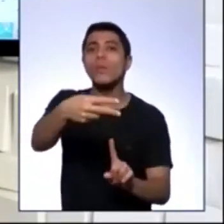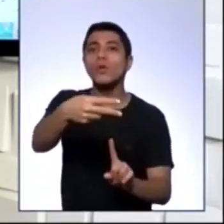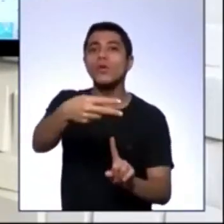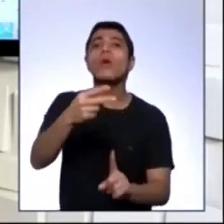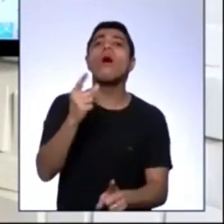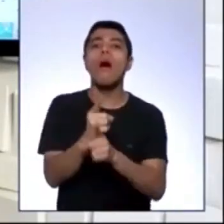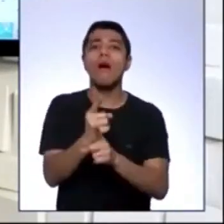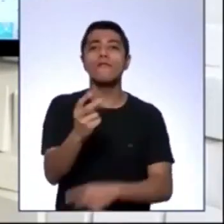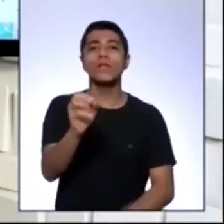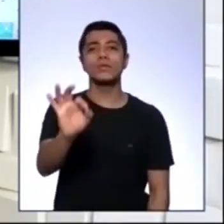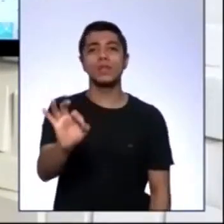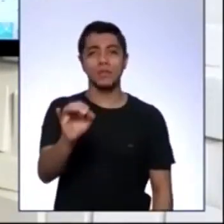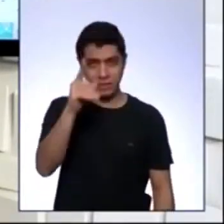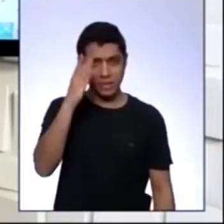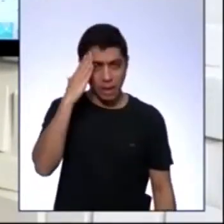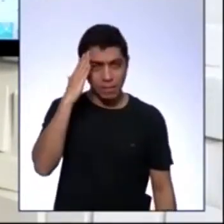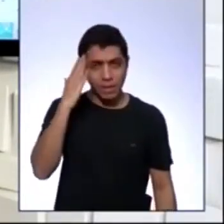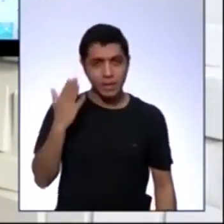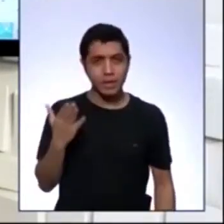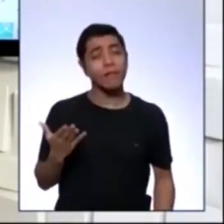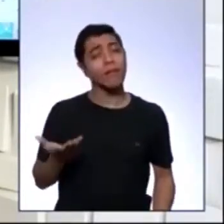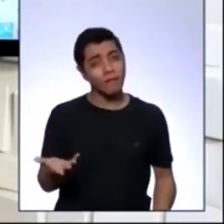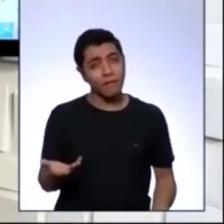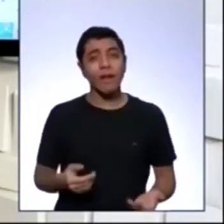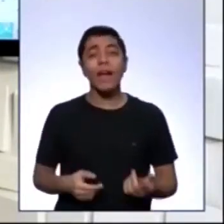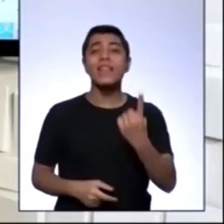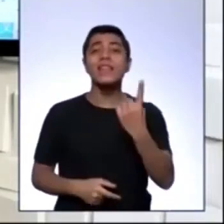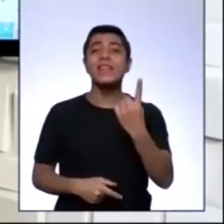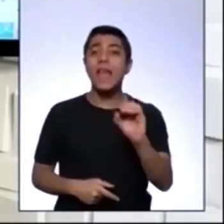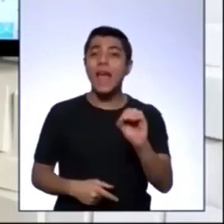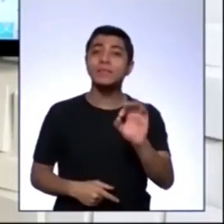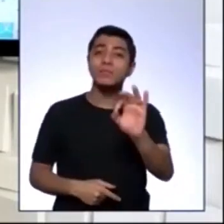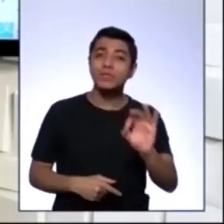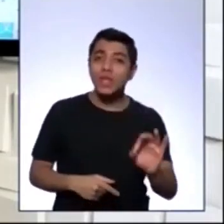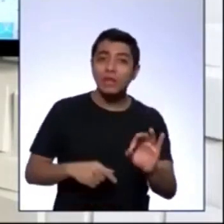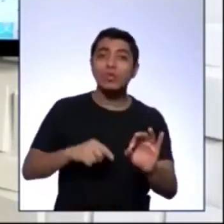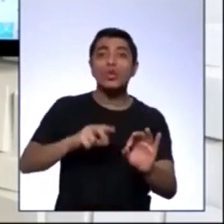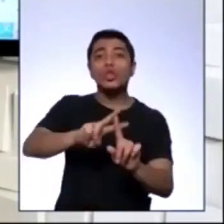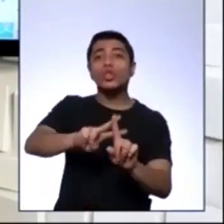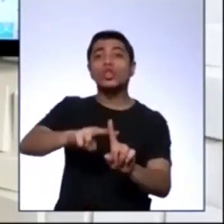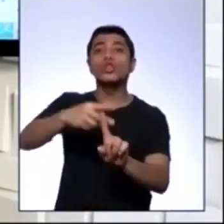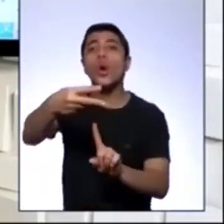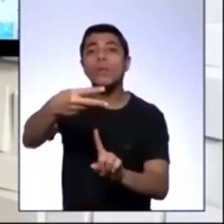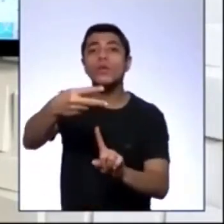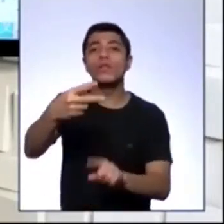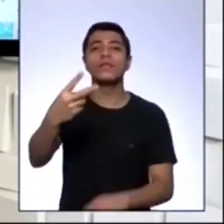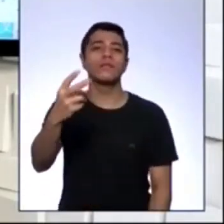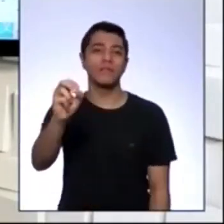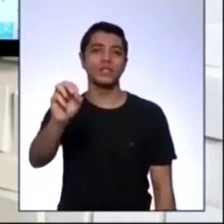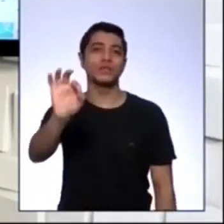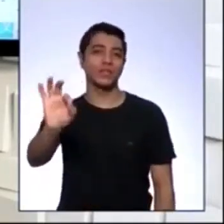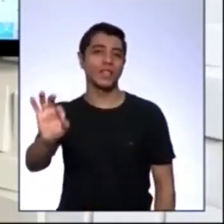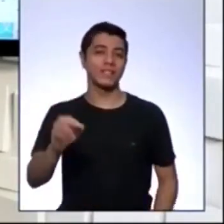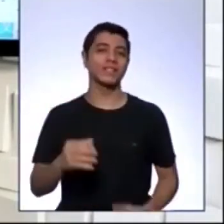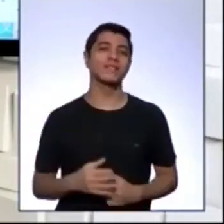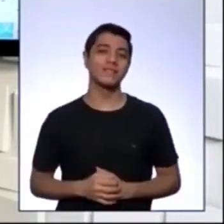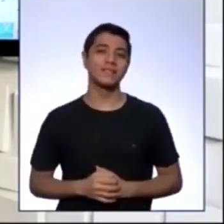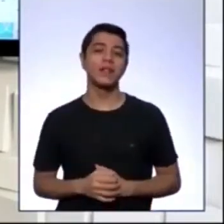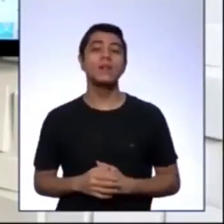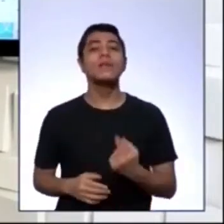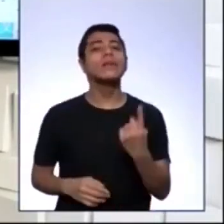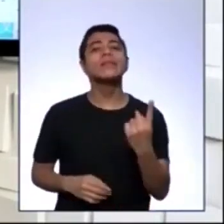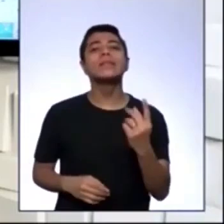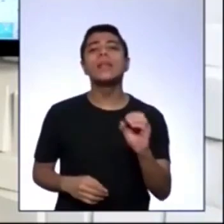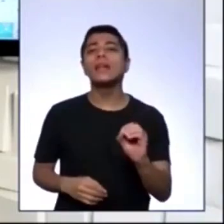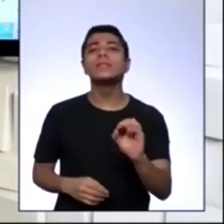vinte por cento é o dobro de 10 por cento trinta por cento é o triplo de 10 porcento